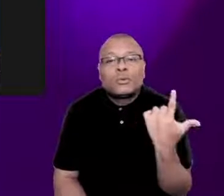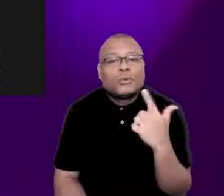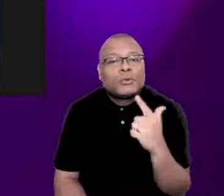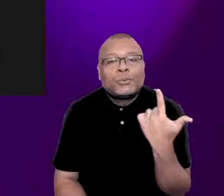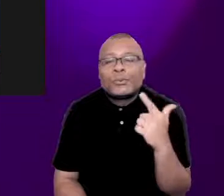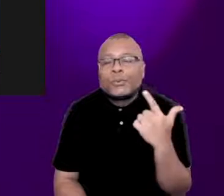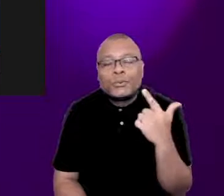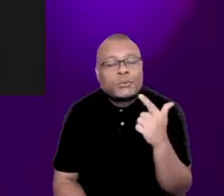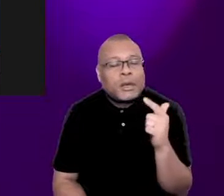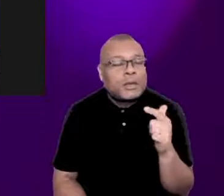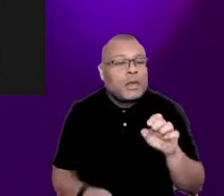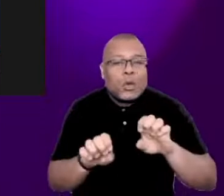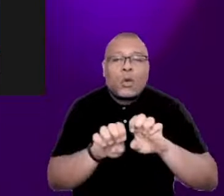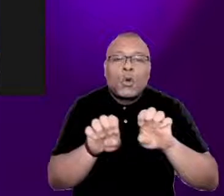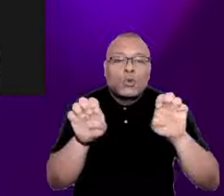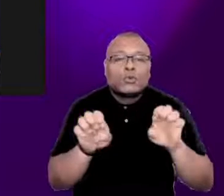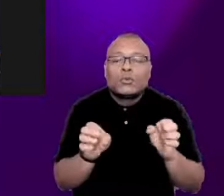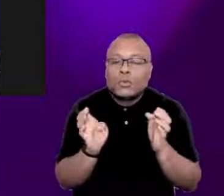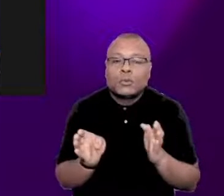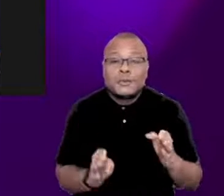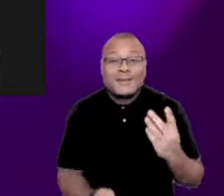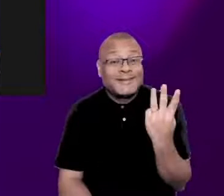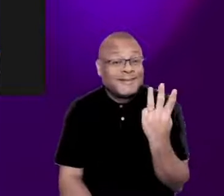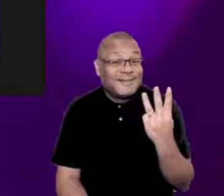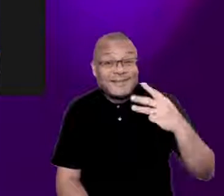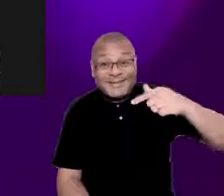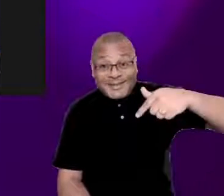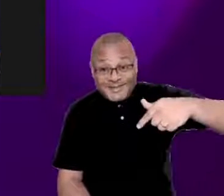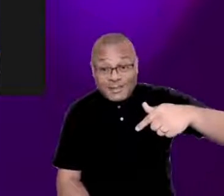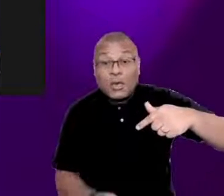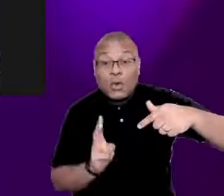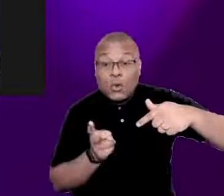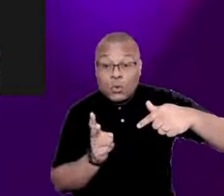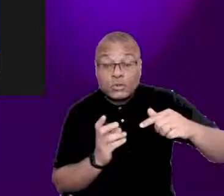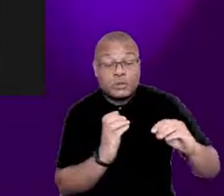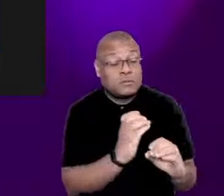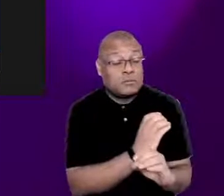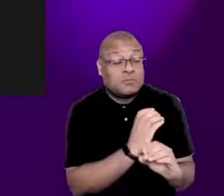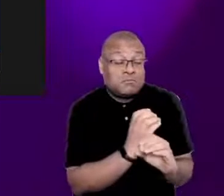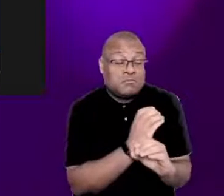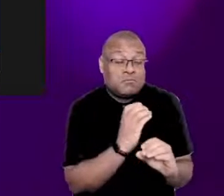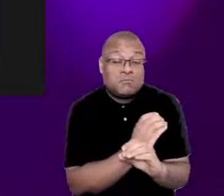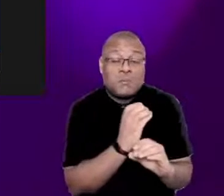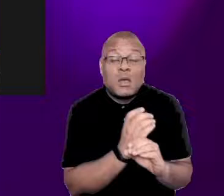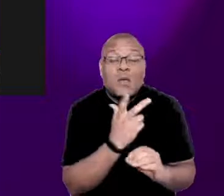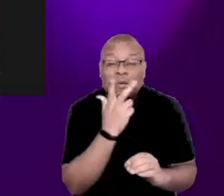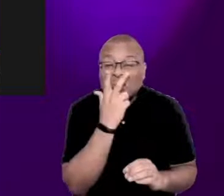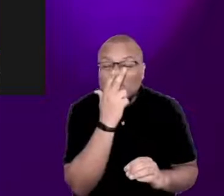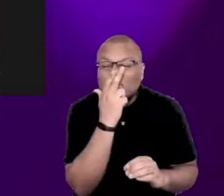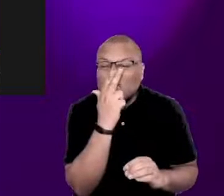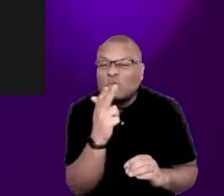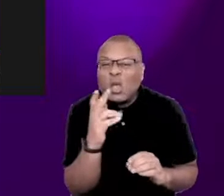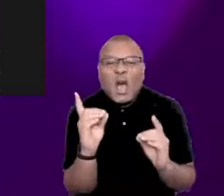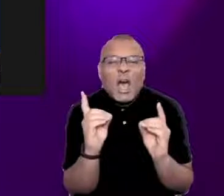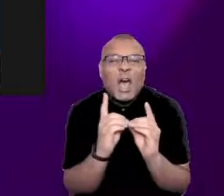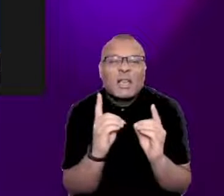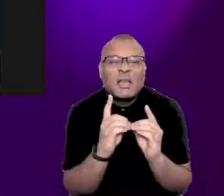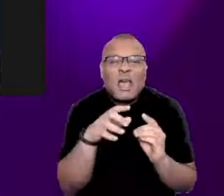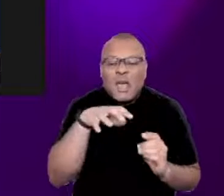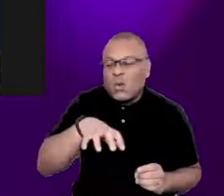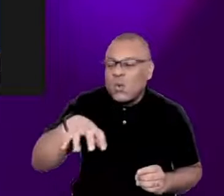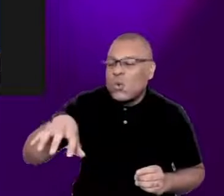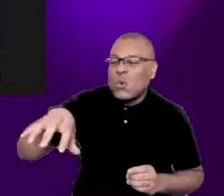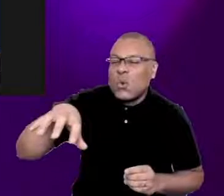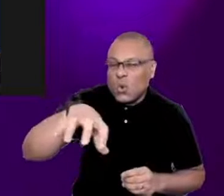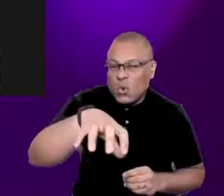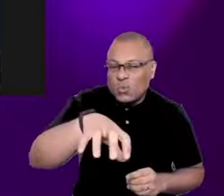custeio estruturado, 37% continuam medindo desfecho custos apenas no nível de serviços ou departamentos, e